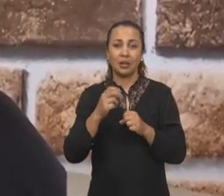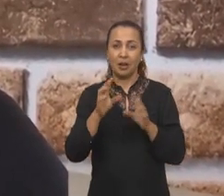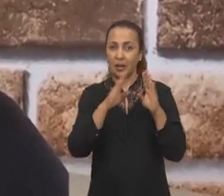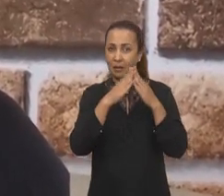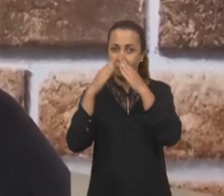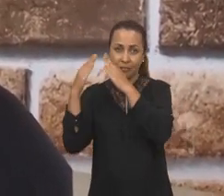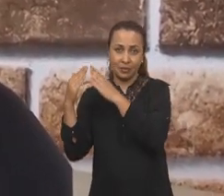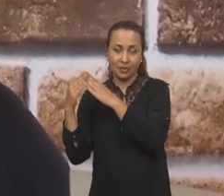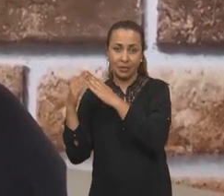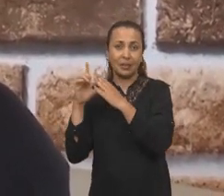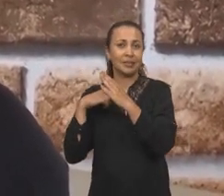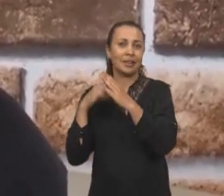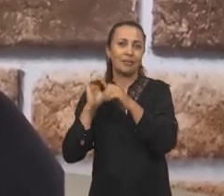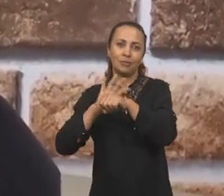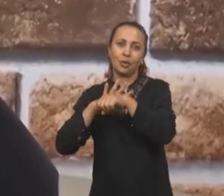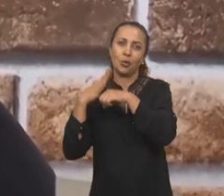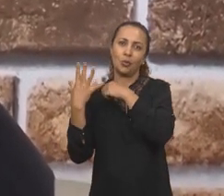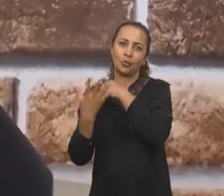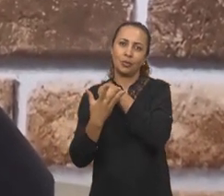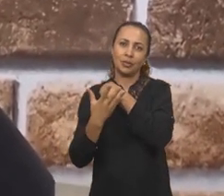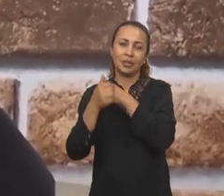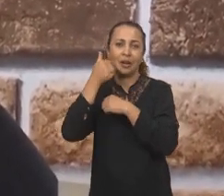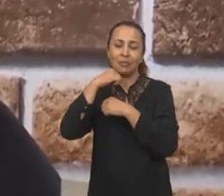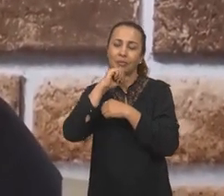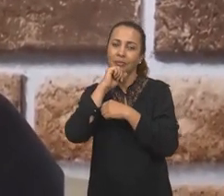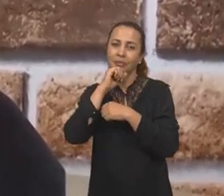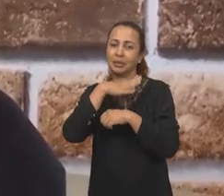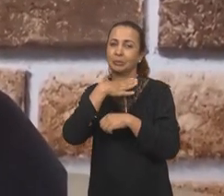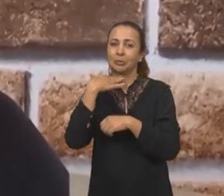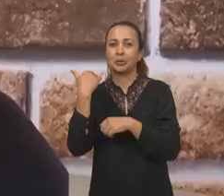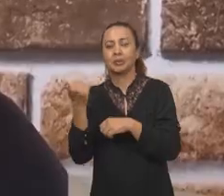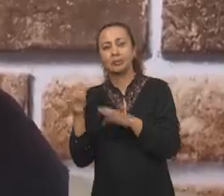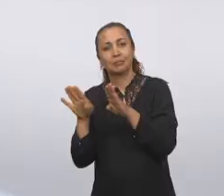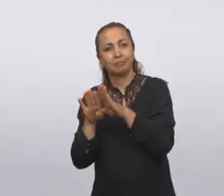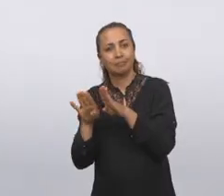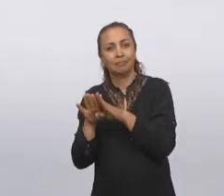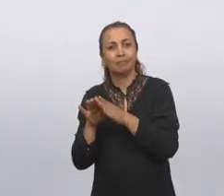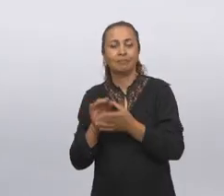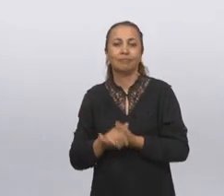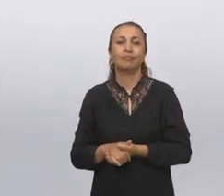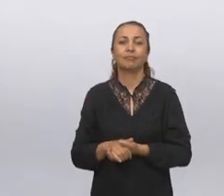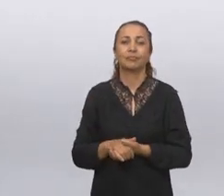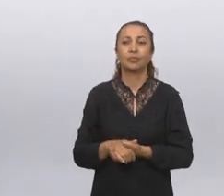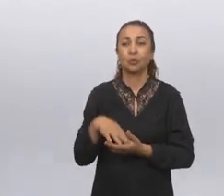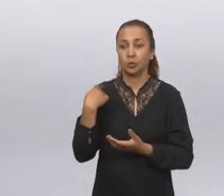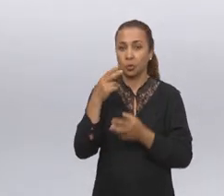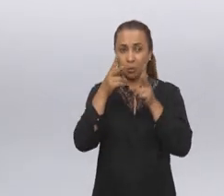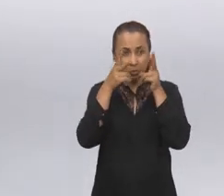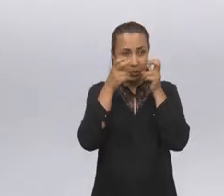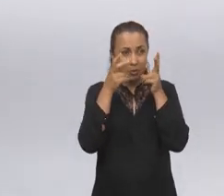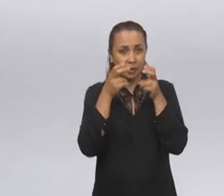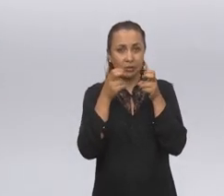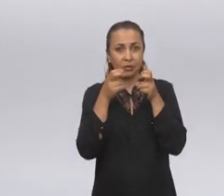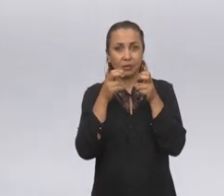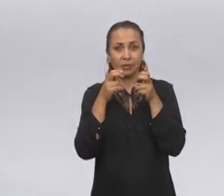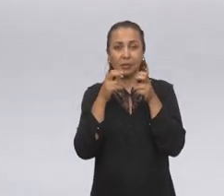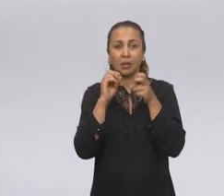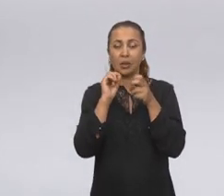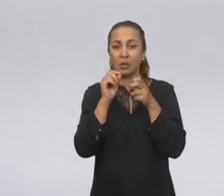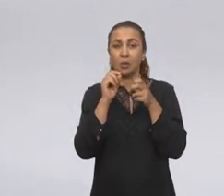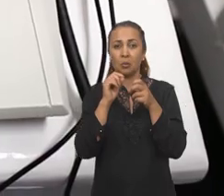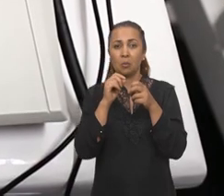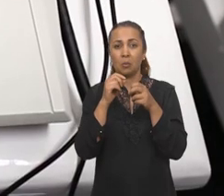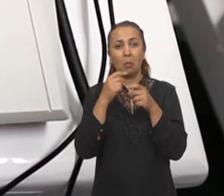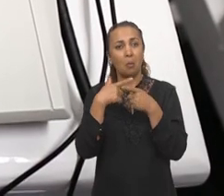teve entendeu E a mãe dela veio a falecer também né a gente observa né que uma das Vertentes